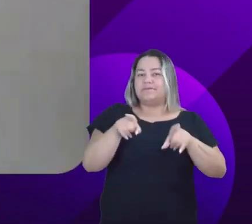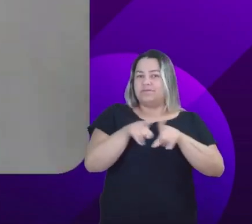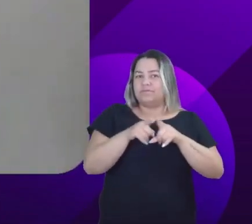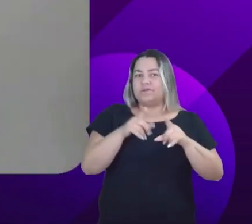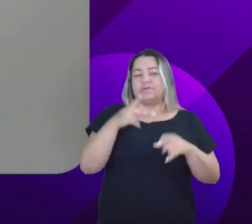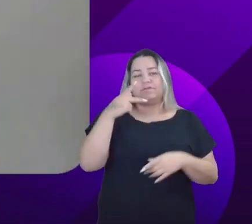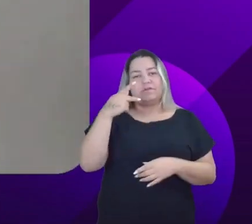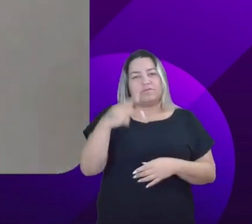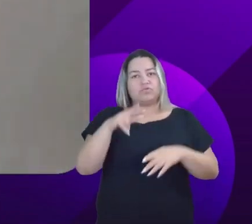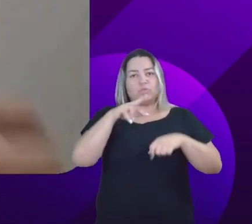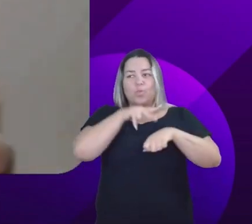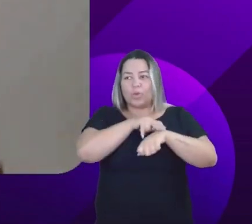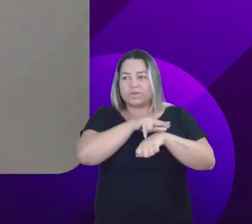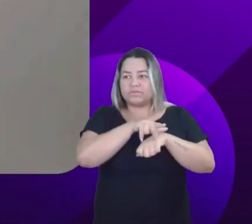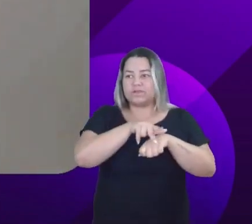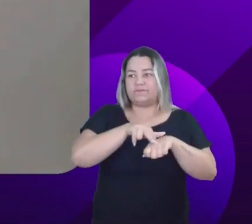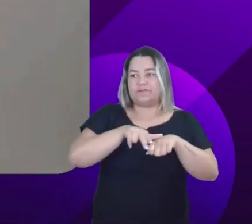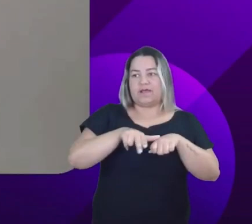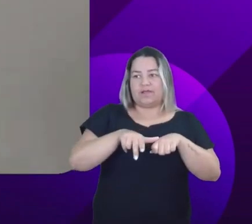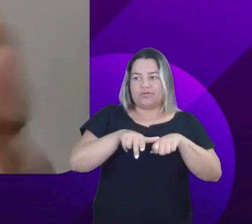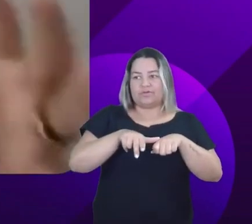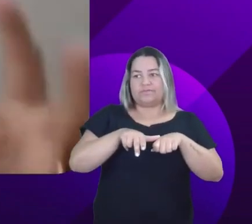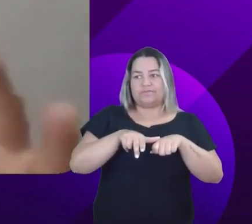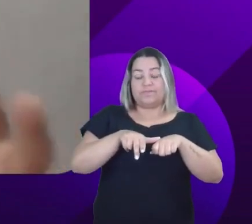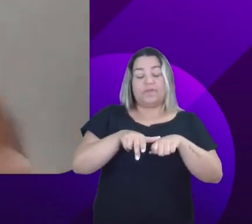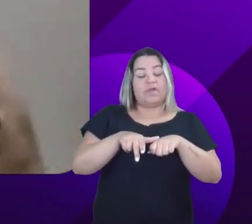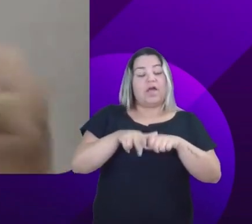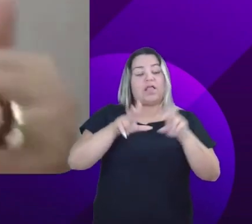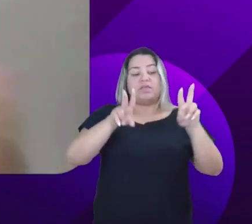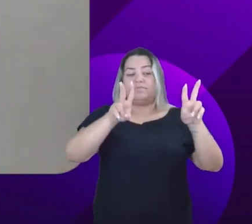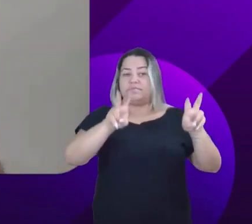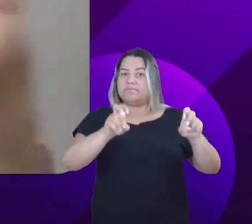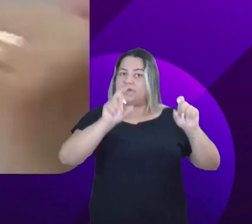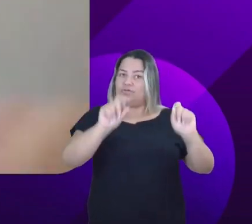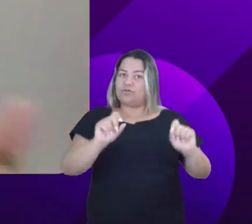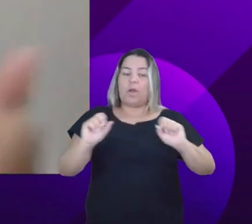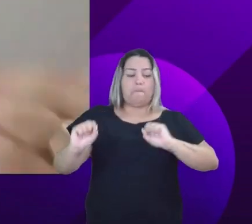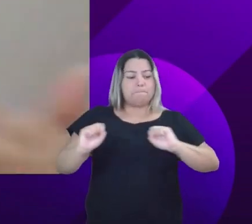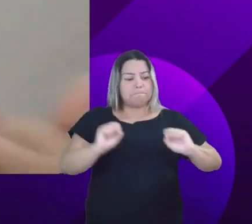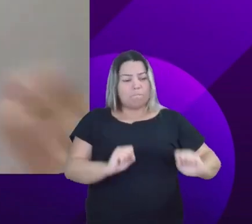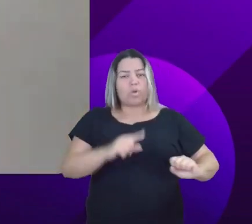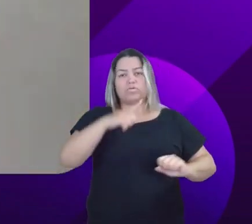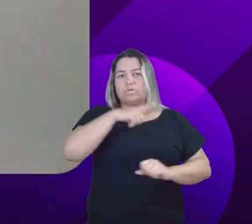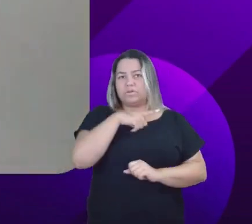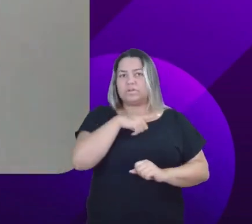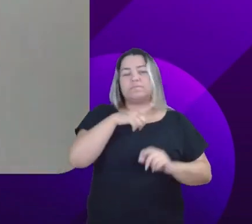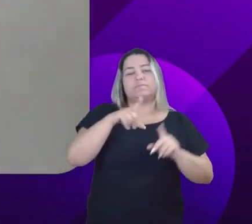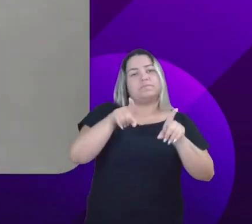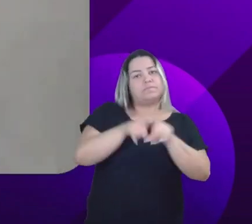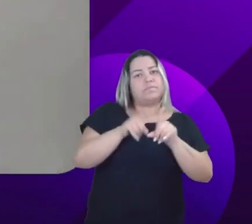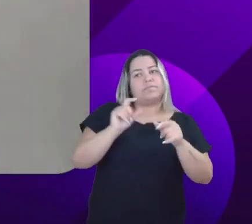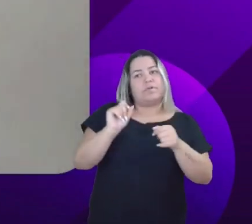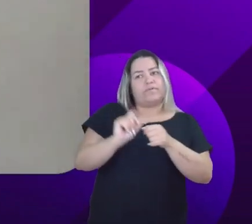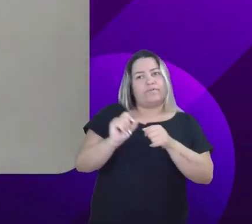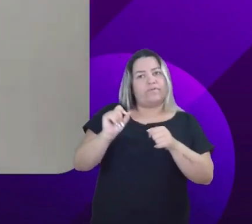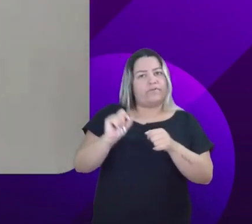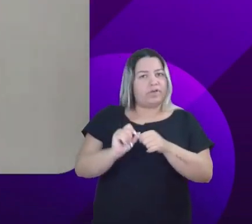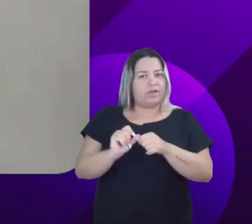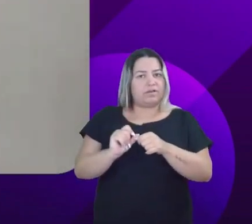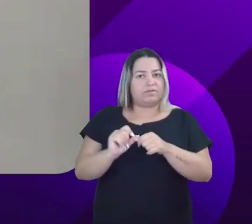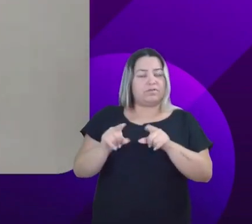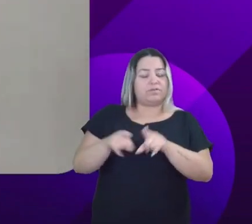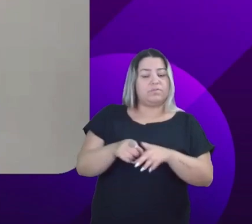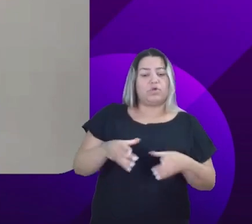suas especificidades, né? Então, a temática pode e deve ser desdobrada a partir de